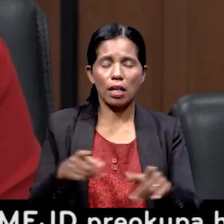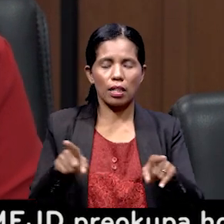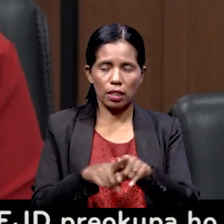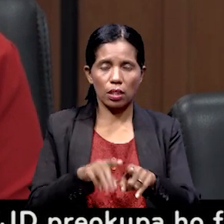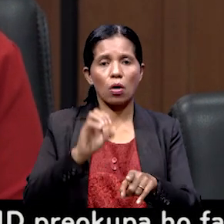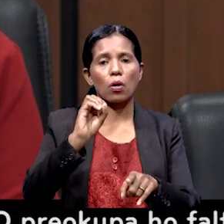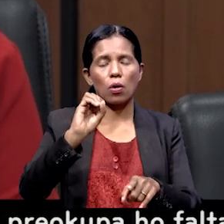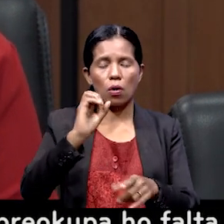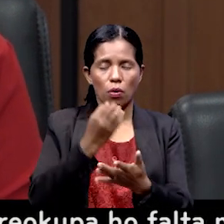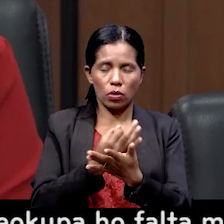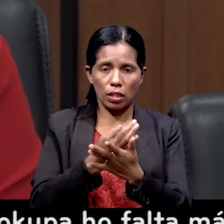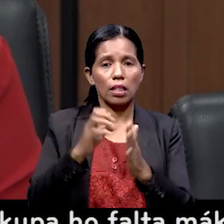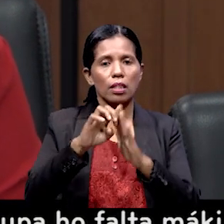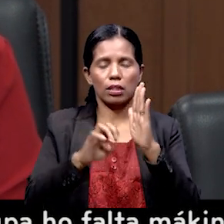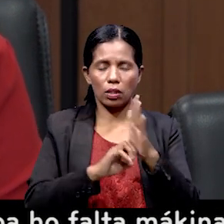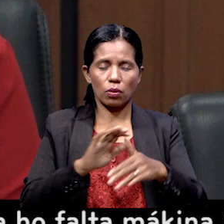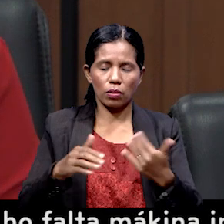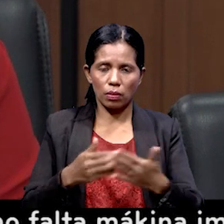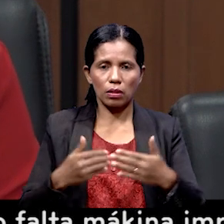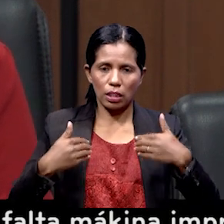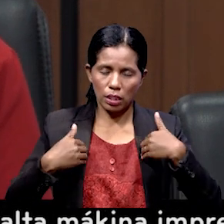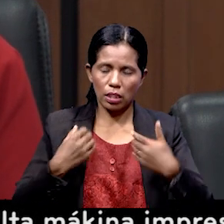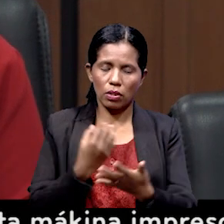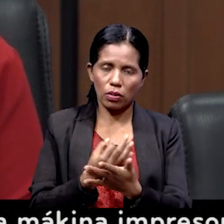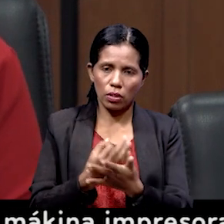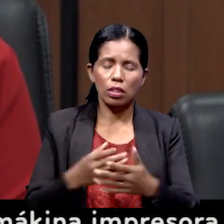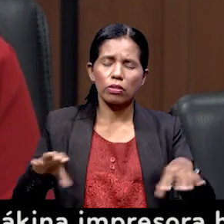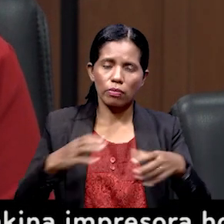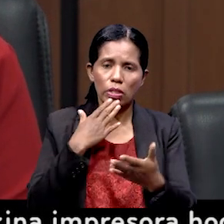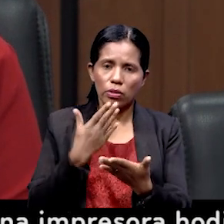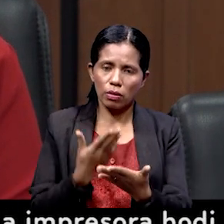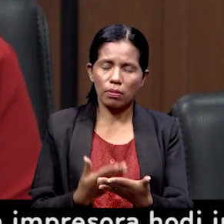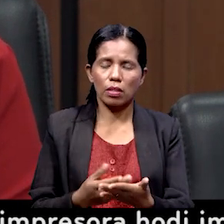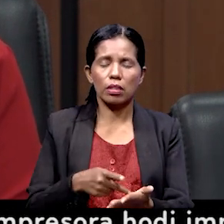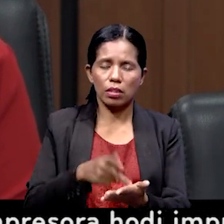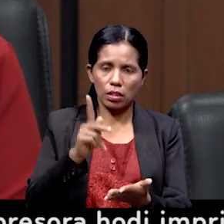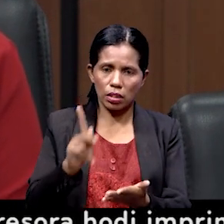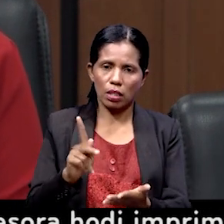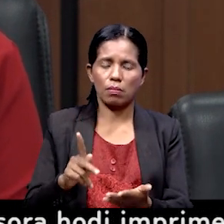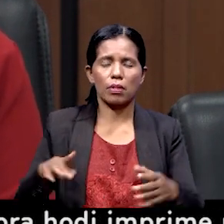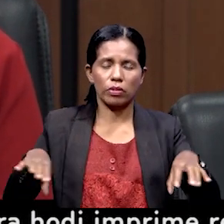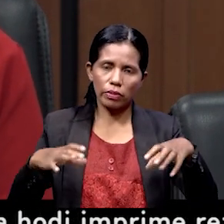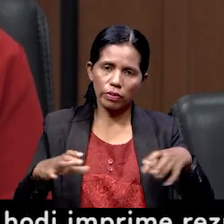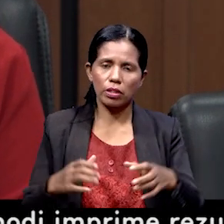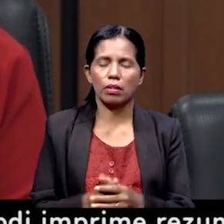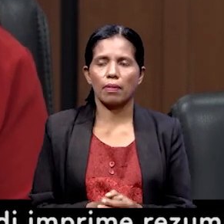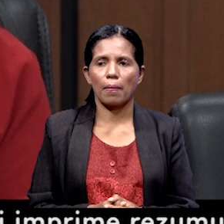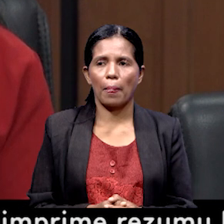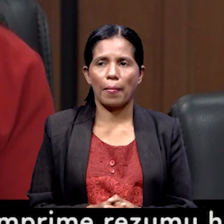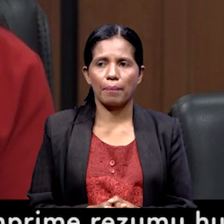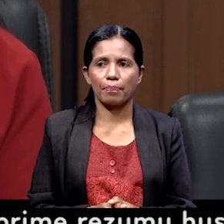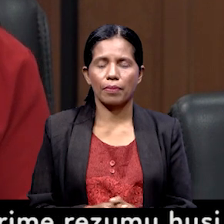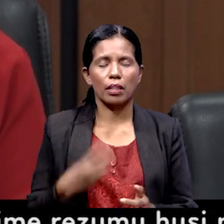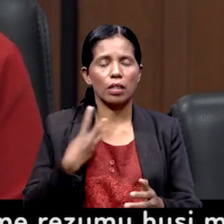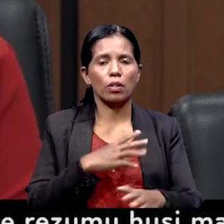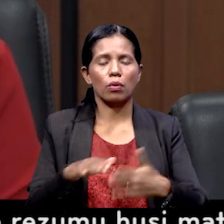nia. Kata iha categoria salário vencimento, bem de serviço, capital menor e capital desenvolvimento. E capital de desenvolvimento, quando